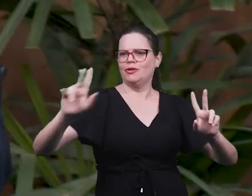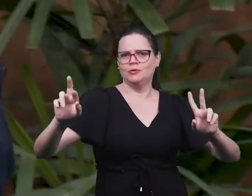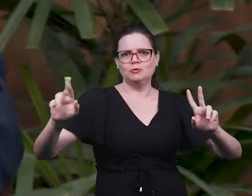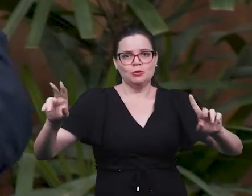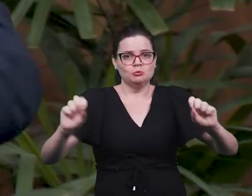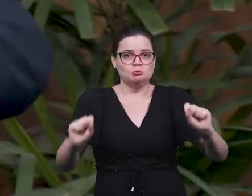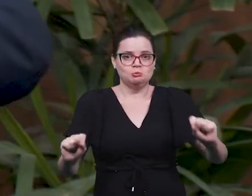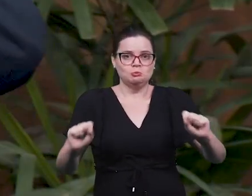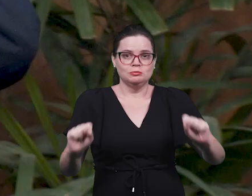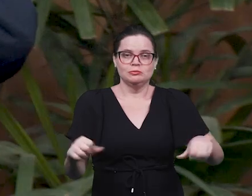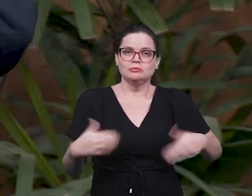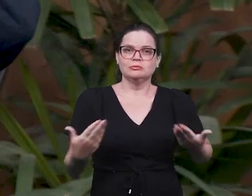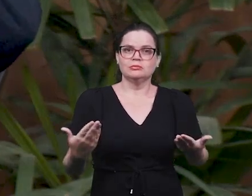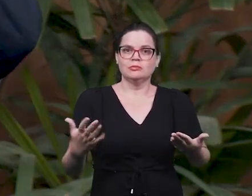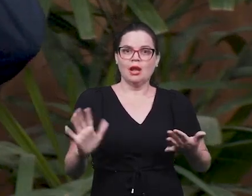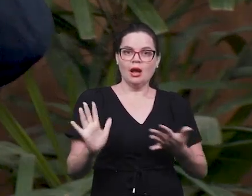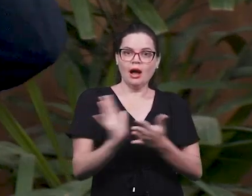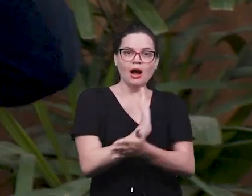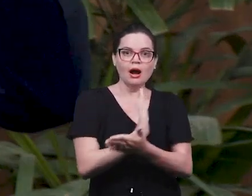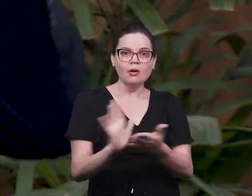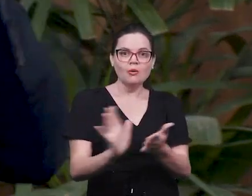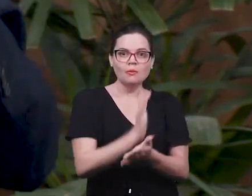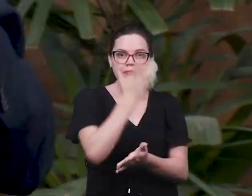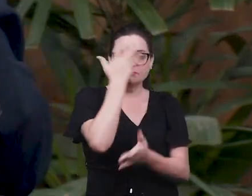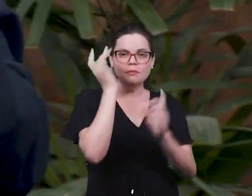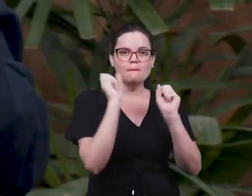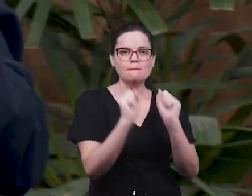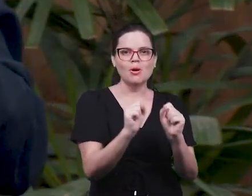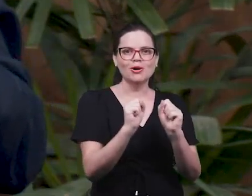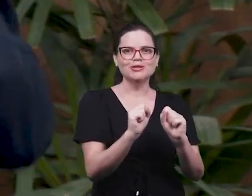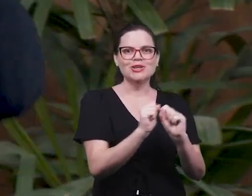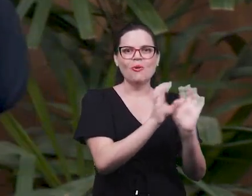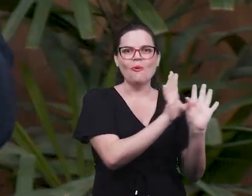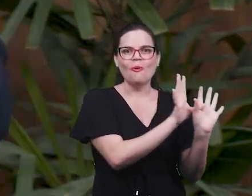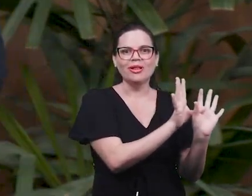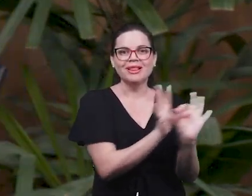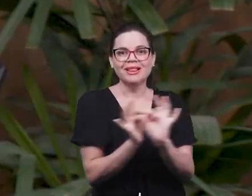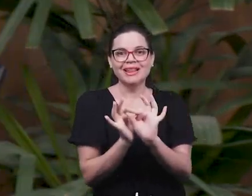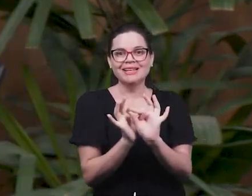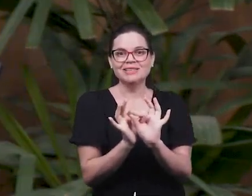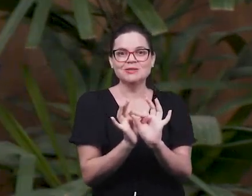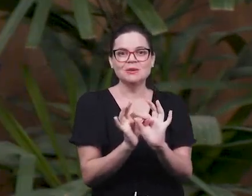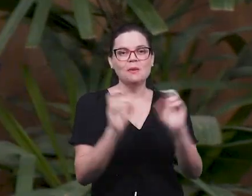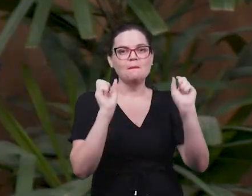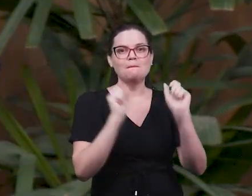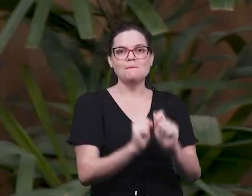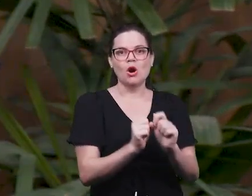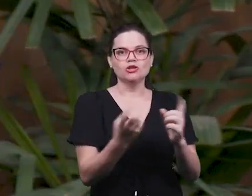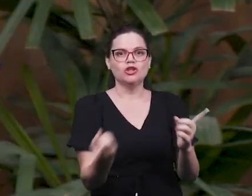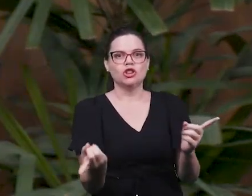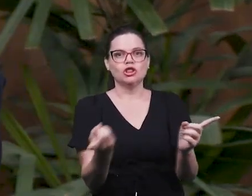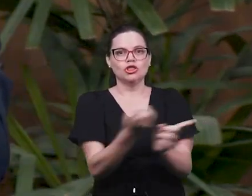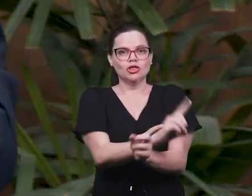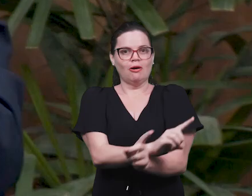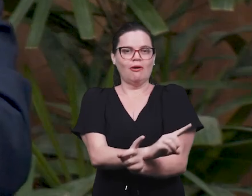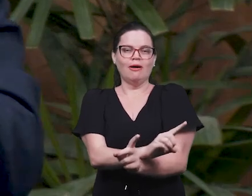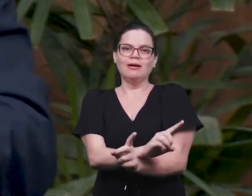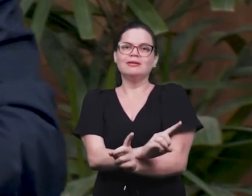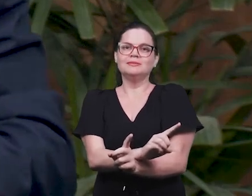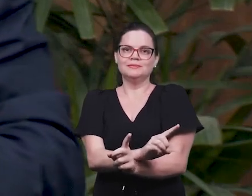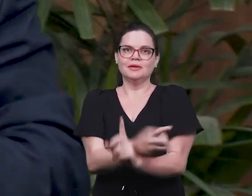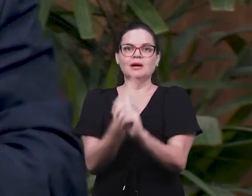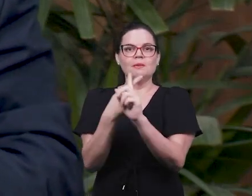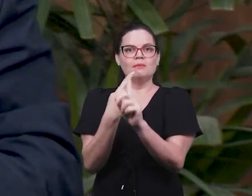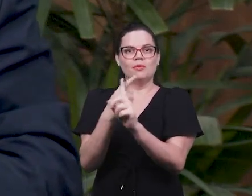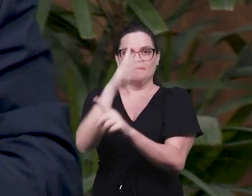fato, podem até mudar completamente aquilo que é o desejo de Deus